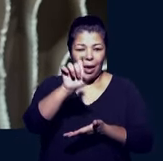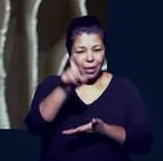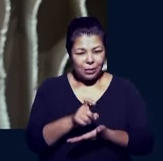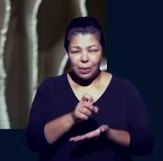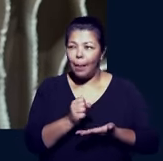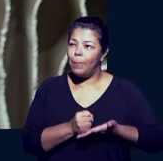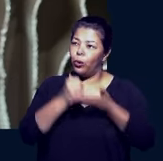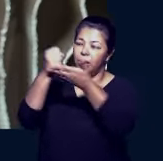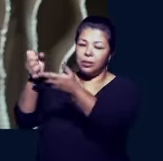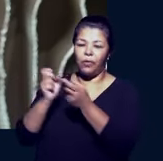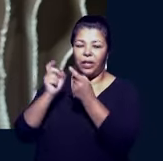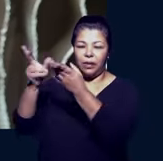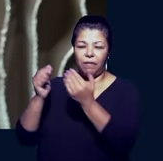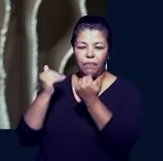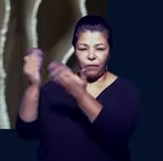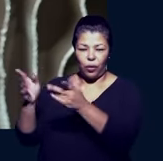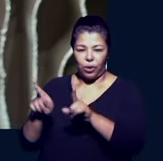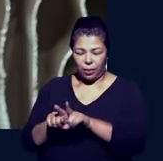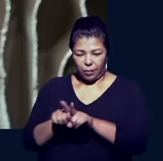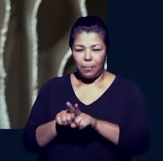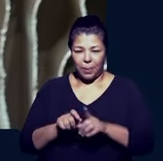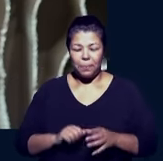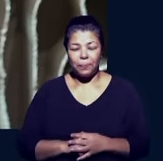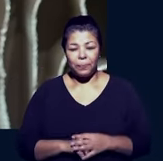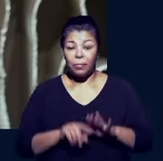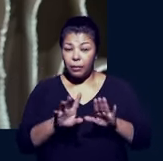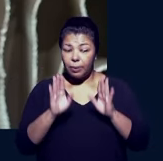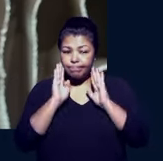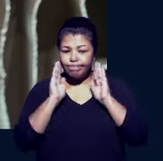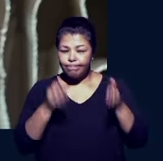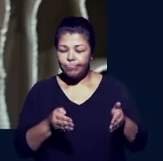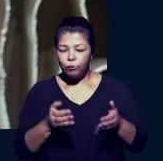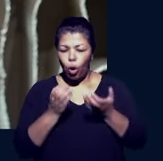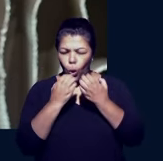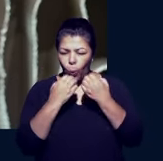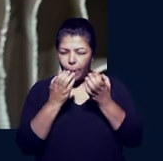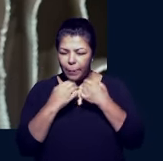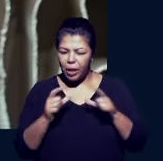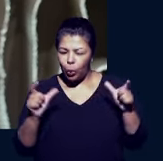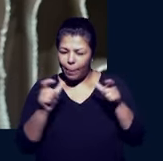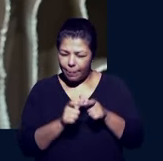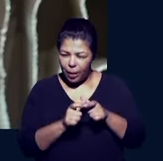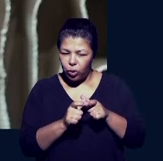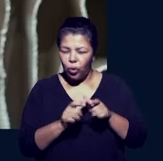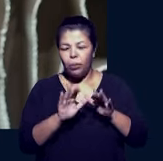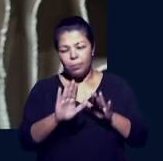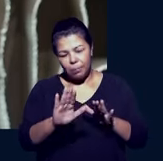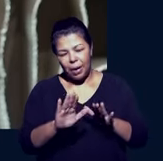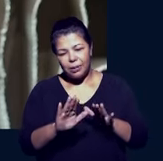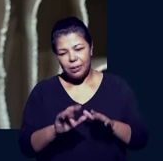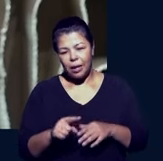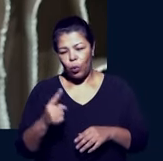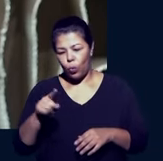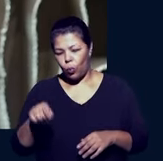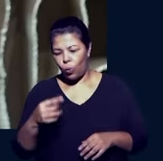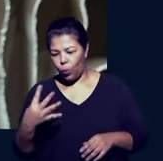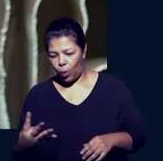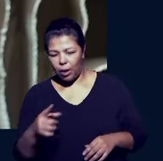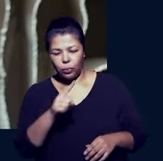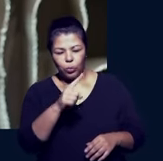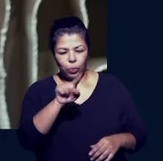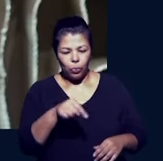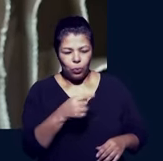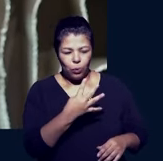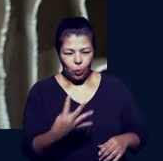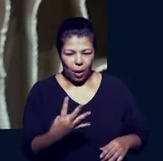quando você olha pro milho é o índice é um pouco menor mas ainda é fantástico né 1/4 1/4 e metade quer dizer metade do que a exportação